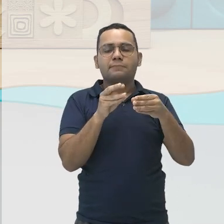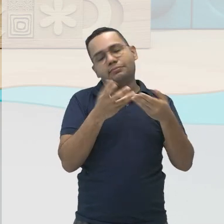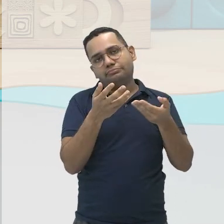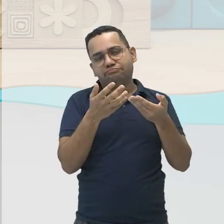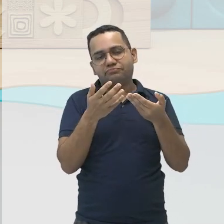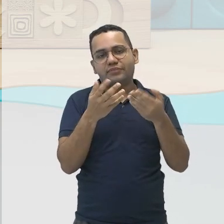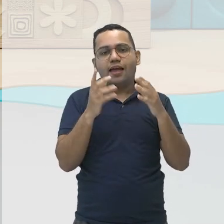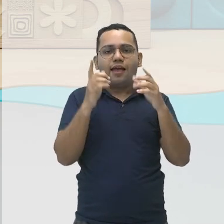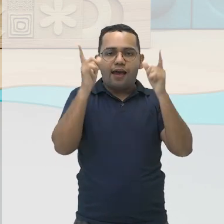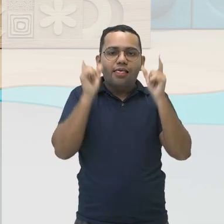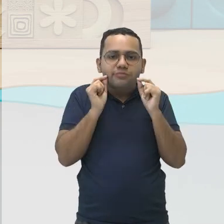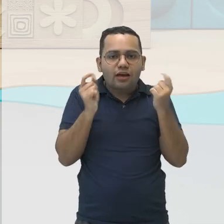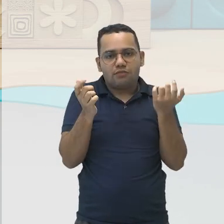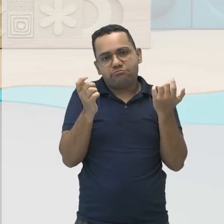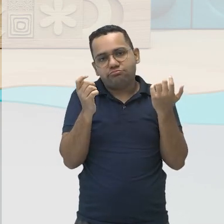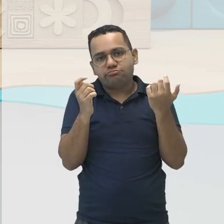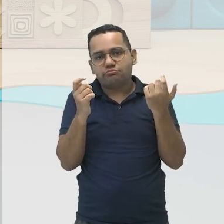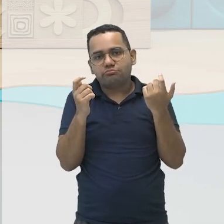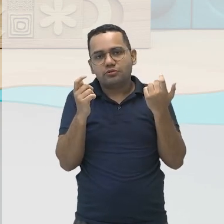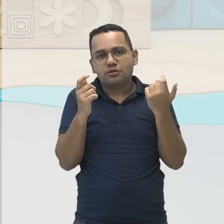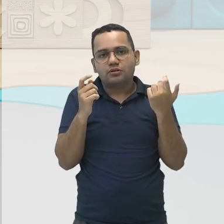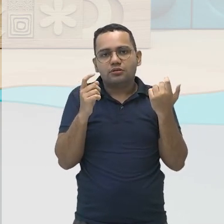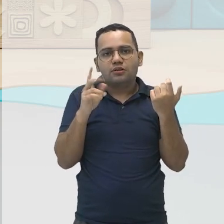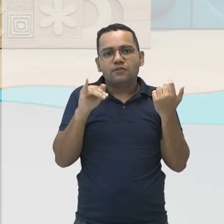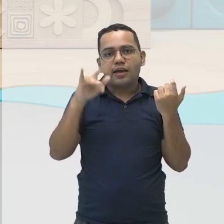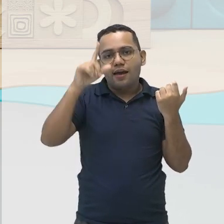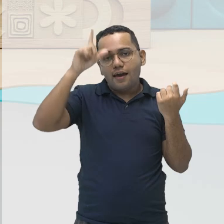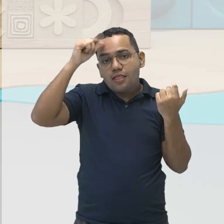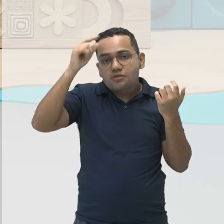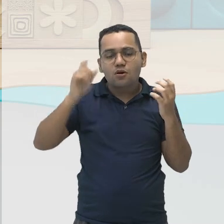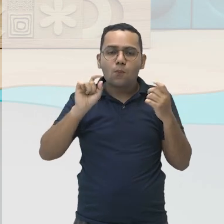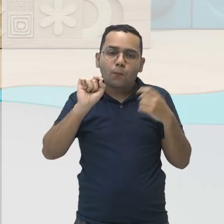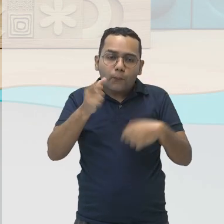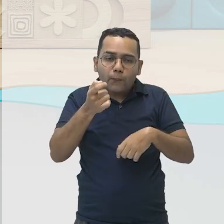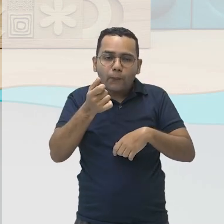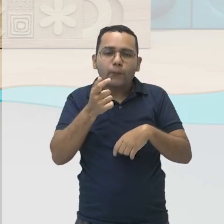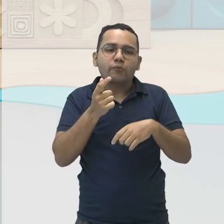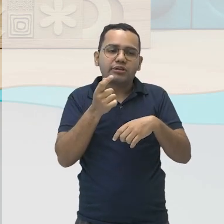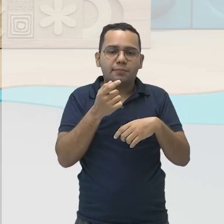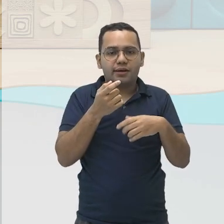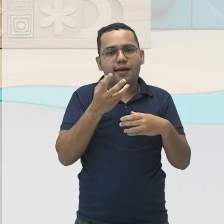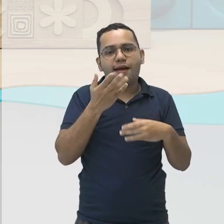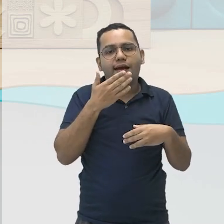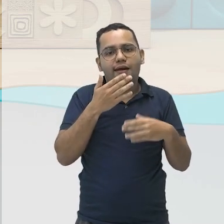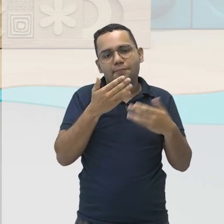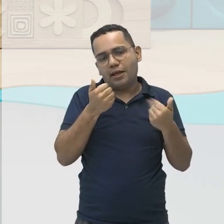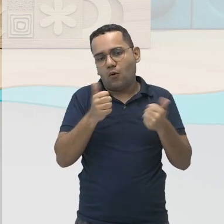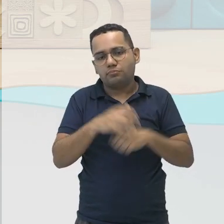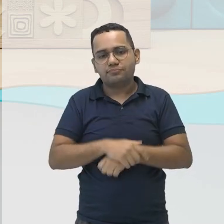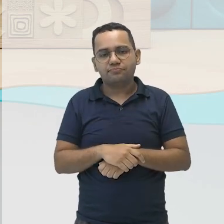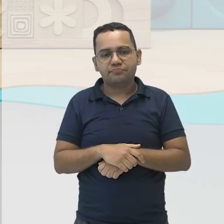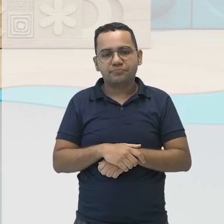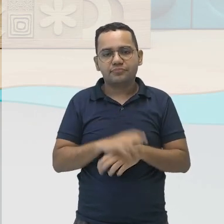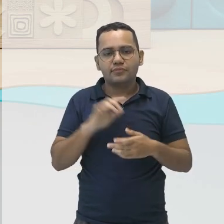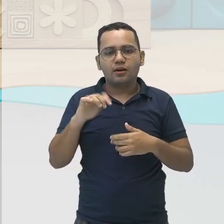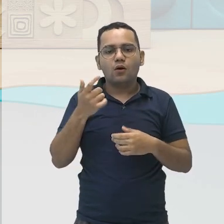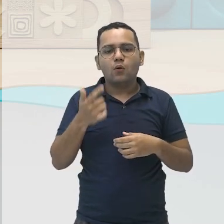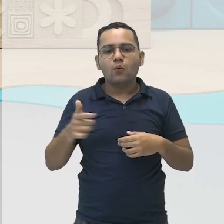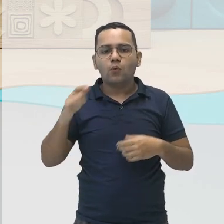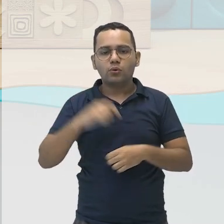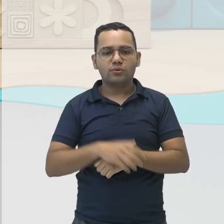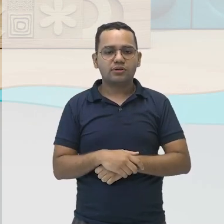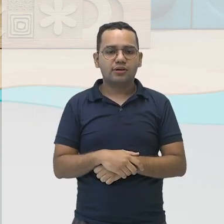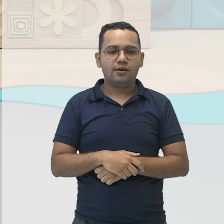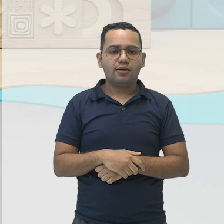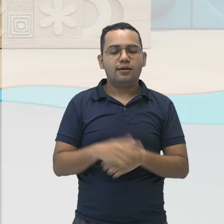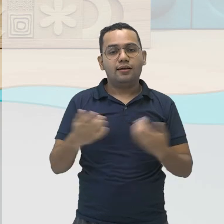Quarto passo, caso nenhum desses dê jeito, você vai lá e faz a reposição hídrica e de sais minerais.